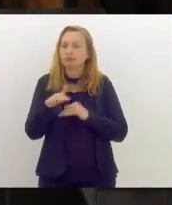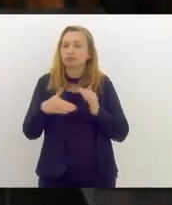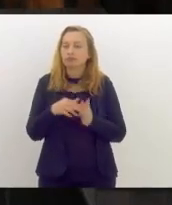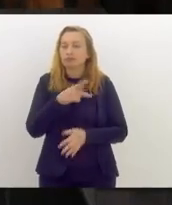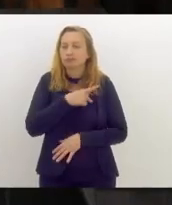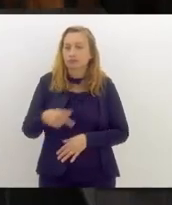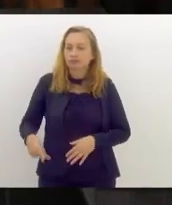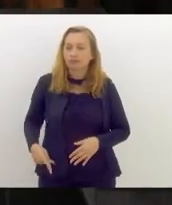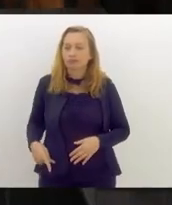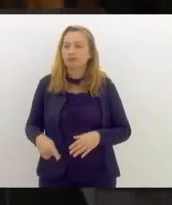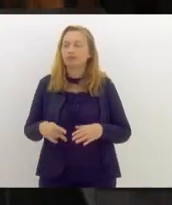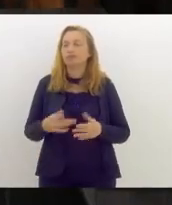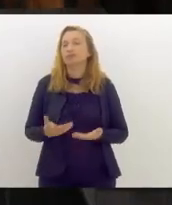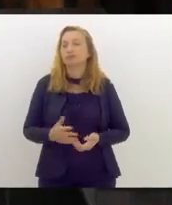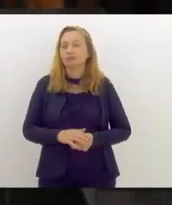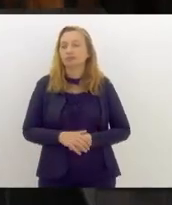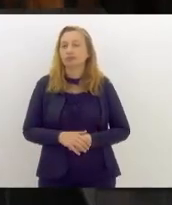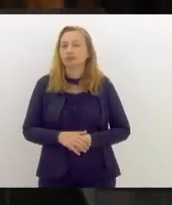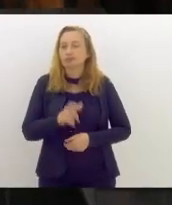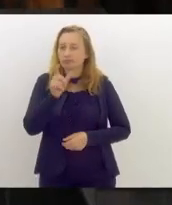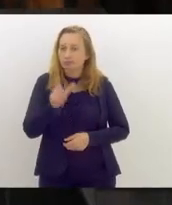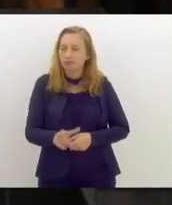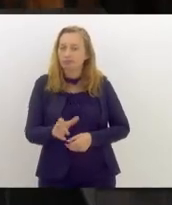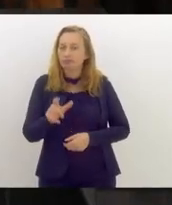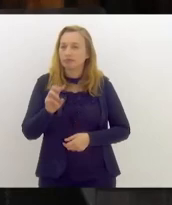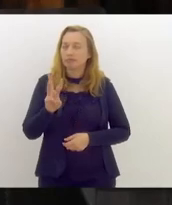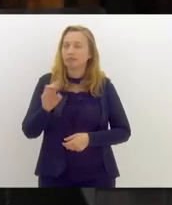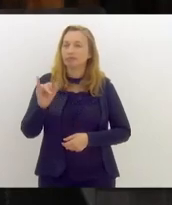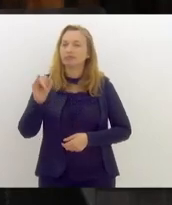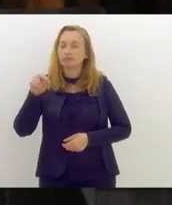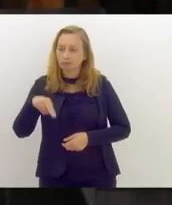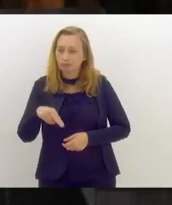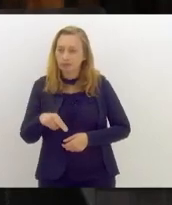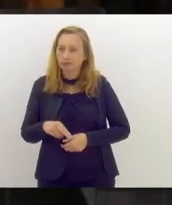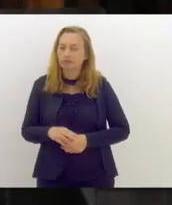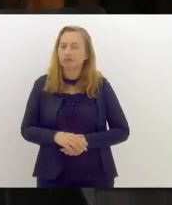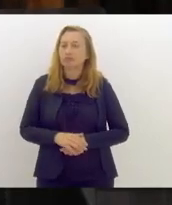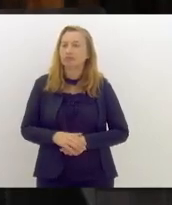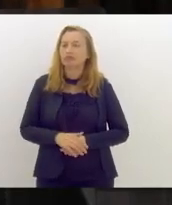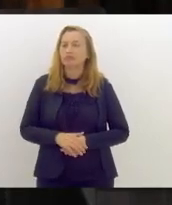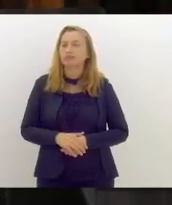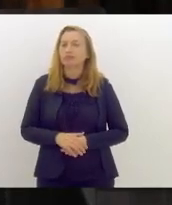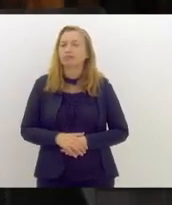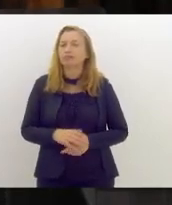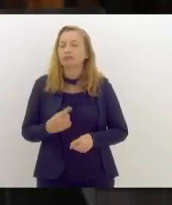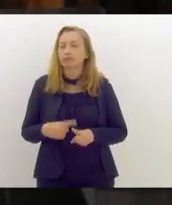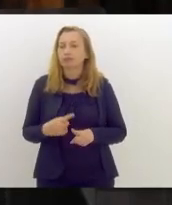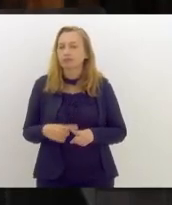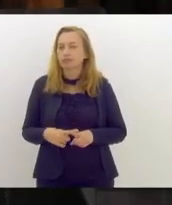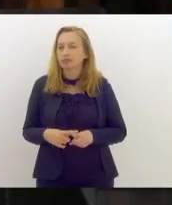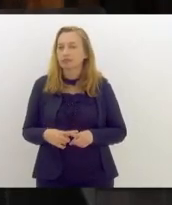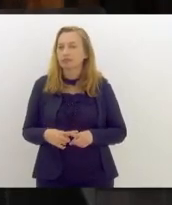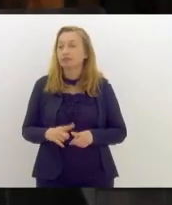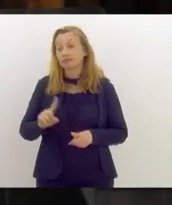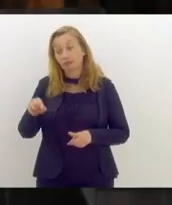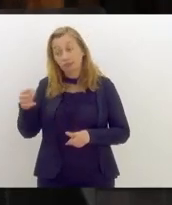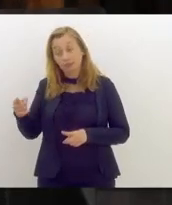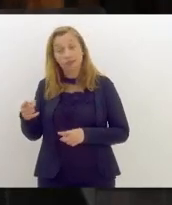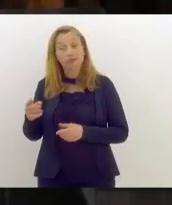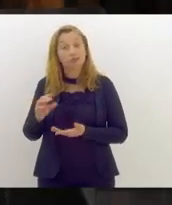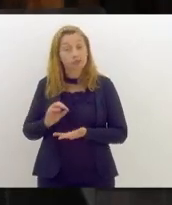e os presidentes de subseção na pessoa do quem o do Wilson que é de Carvalho Ribeiro porque o langoni faltou tá eu sim